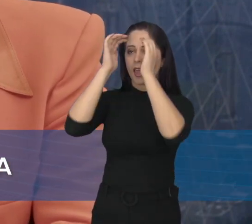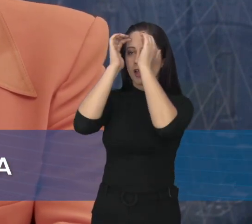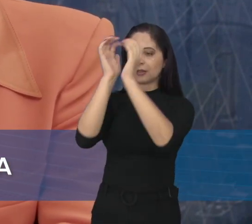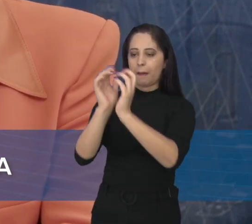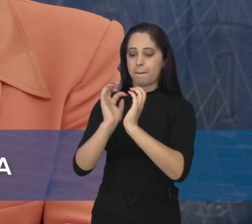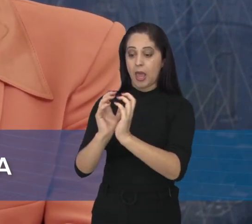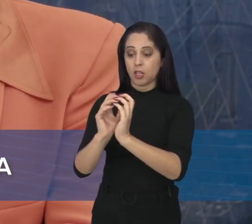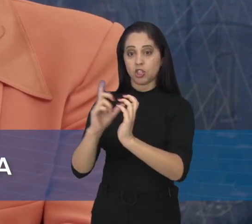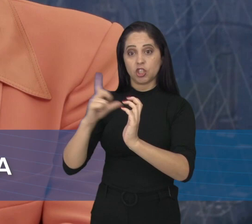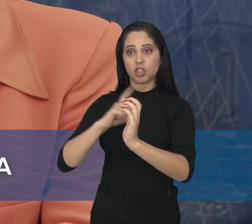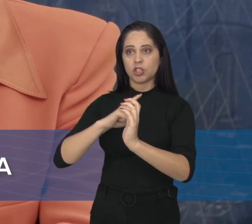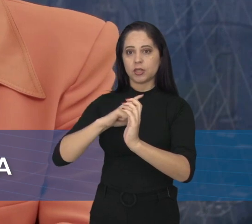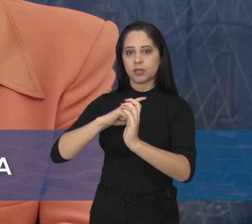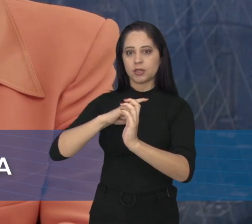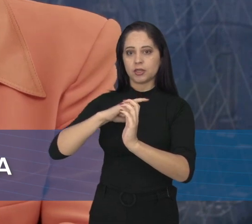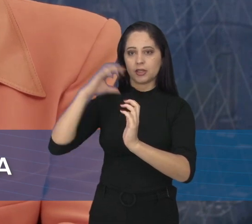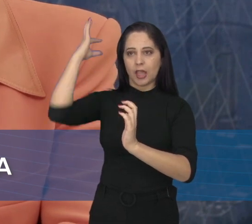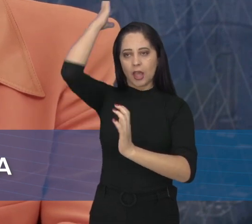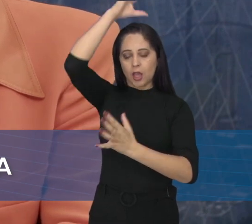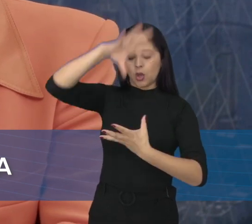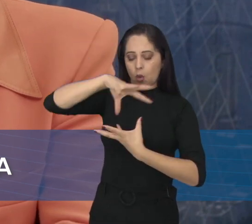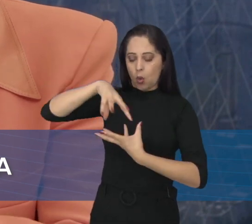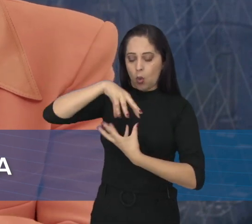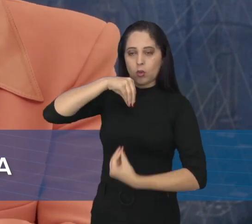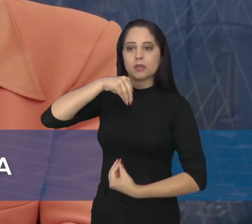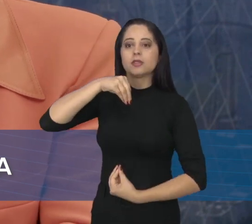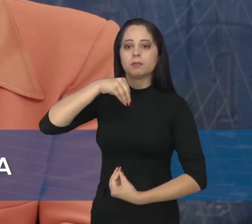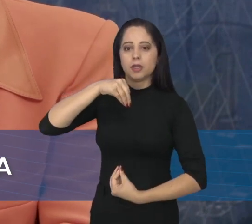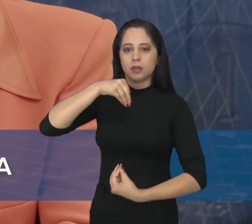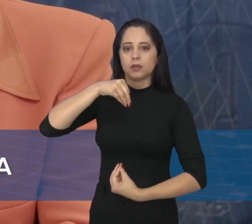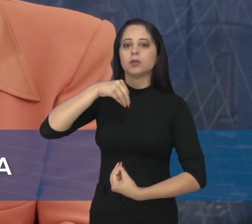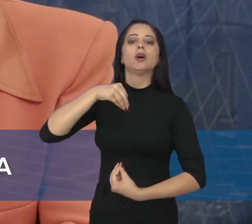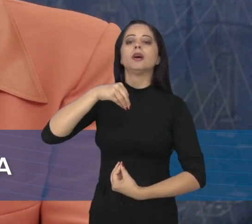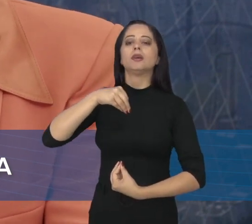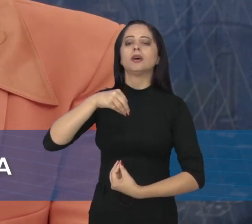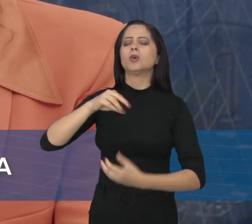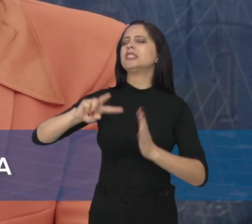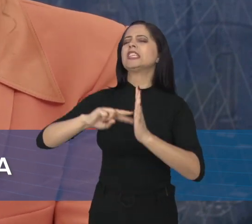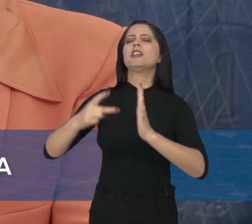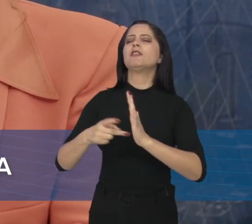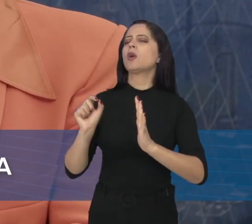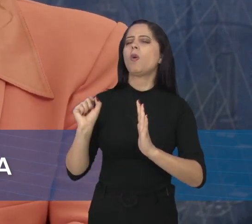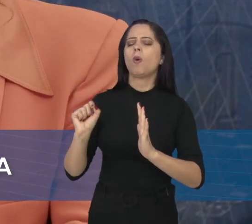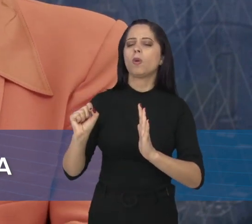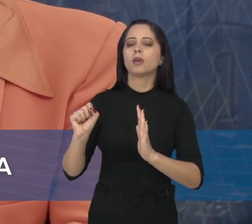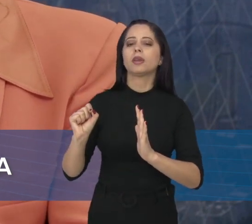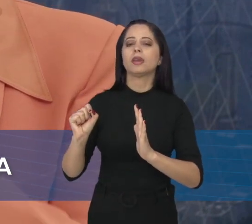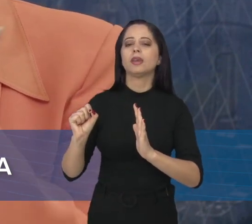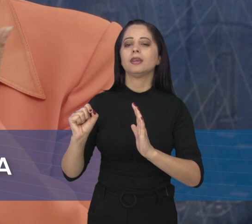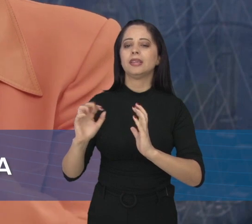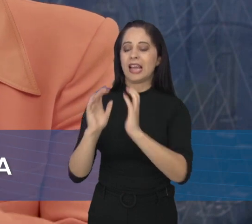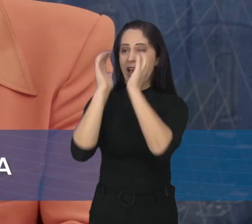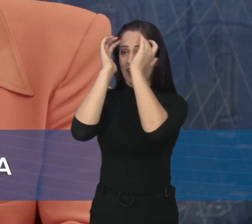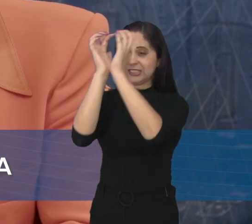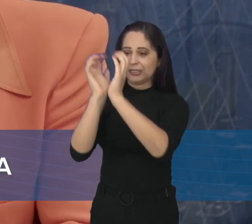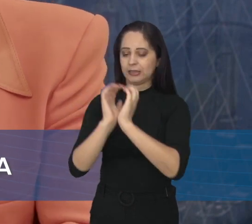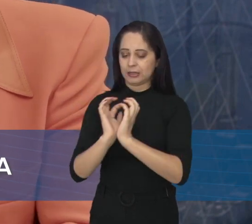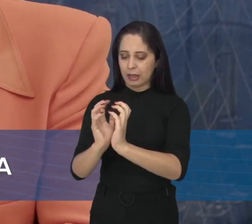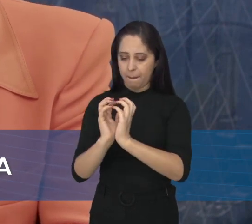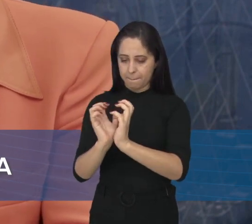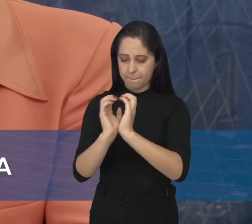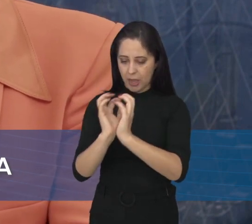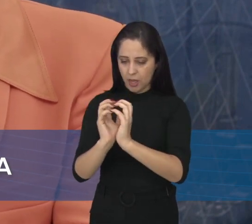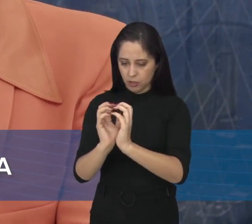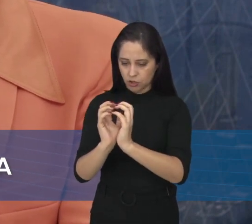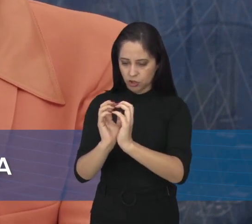espiritual. E esse lugar se chama nous, é uma inteligência noética. O que significa isso? Um lugar muito mais alto do que a